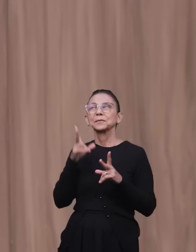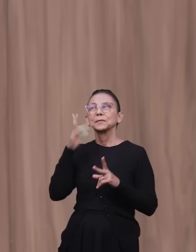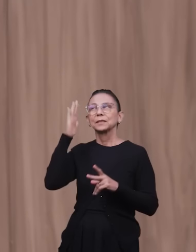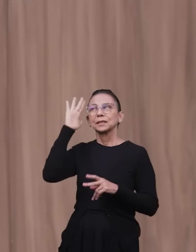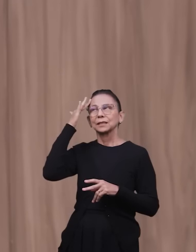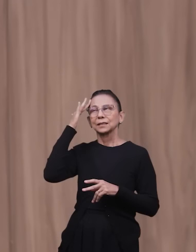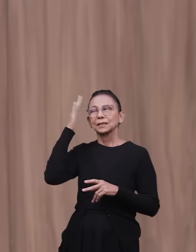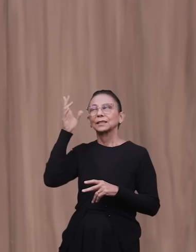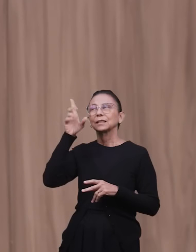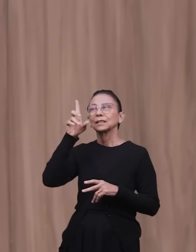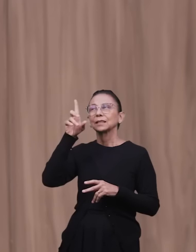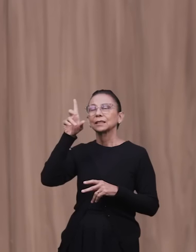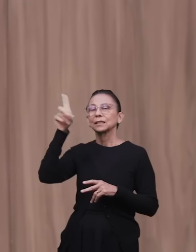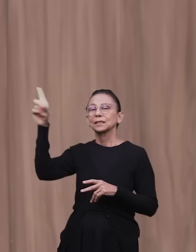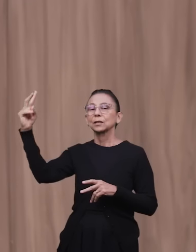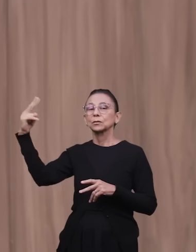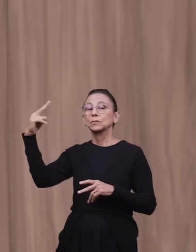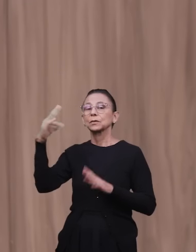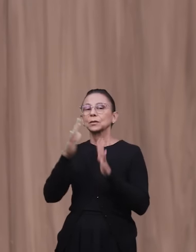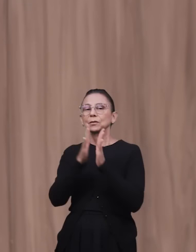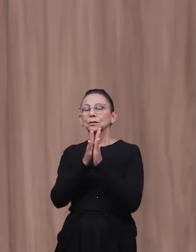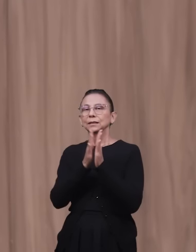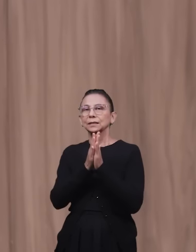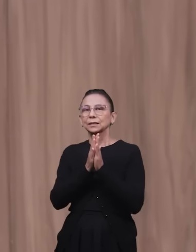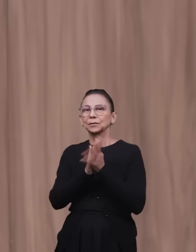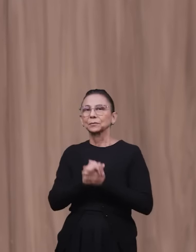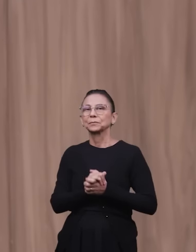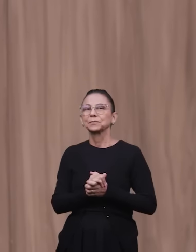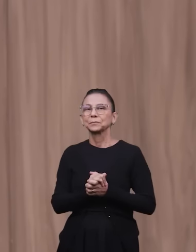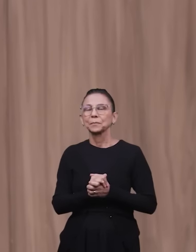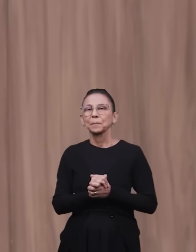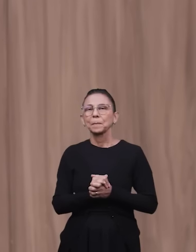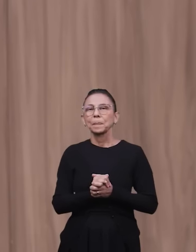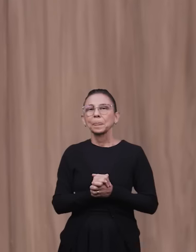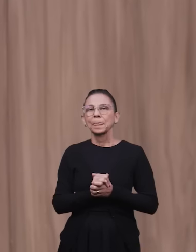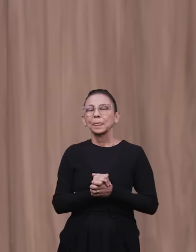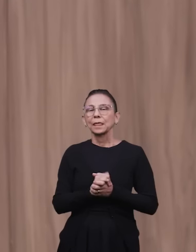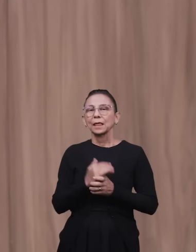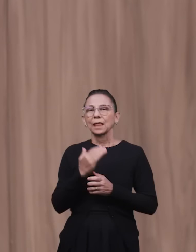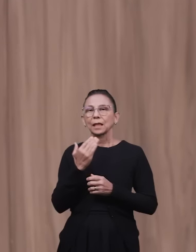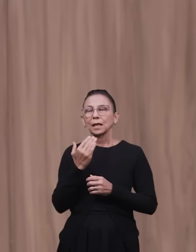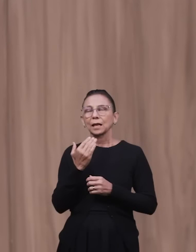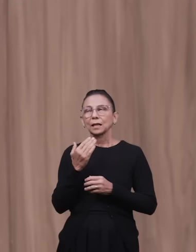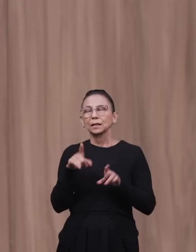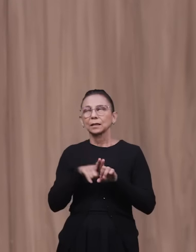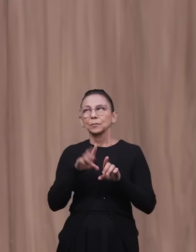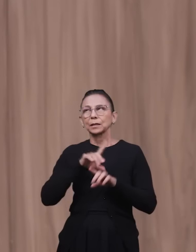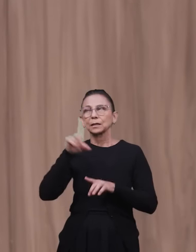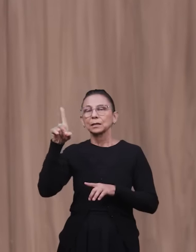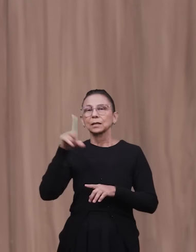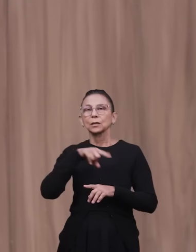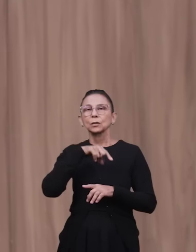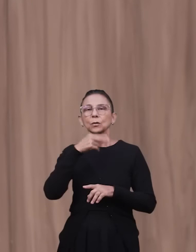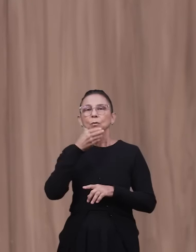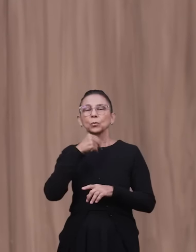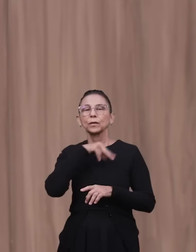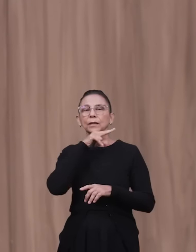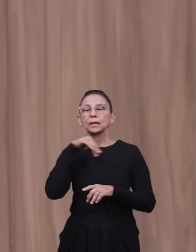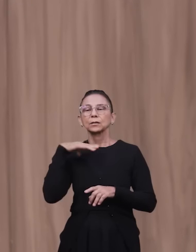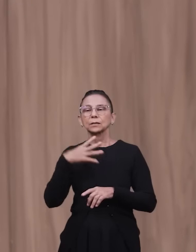ouvido as orações que ela tem feito pela salvação do seu neto. O Senhor revelou uma senhora que